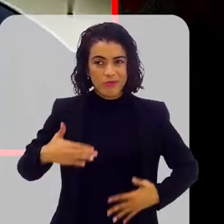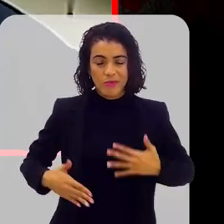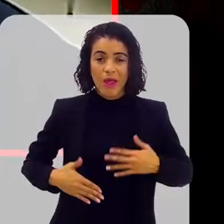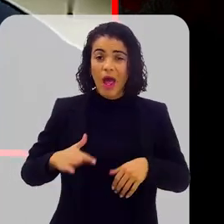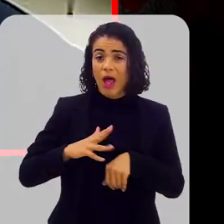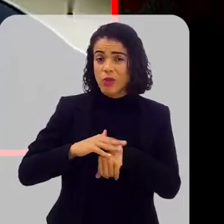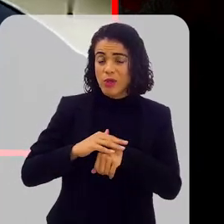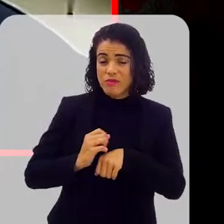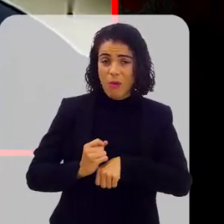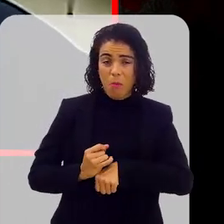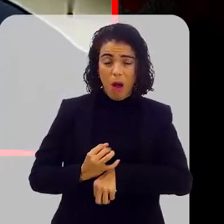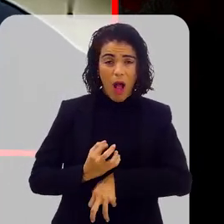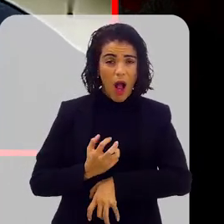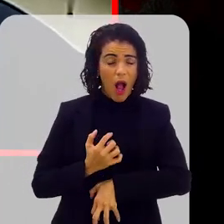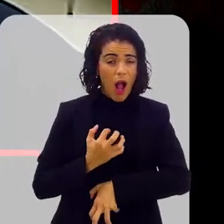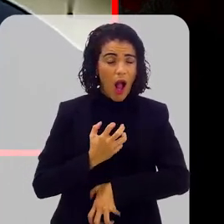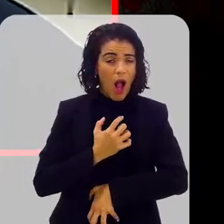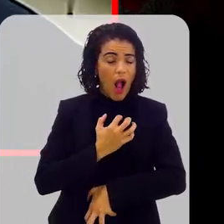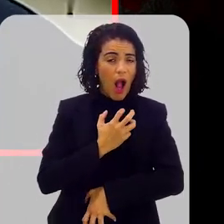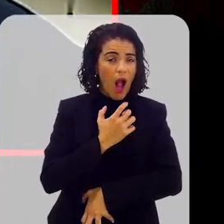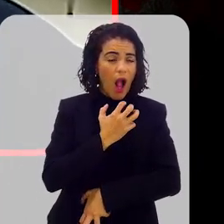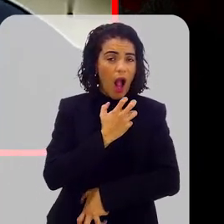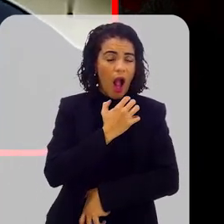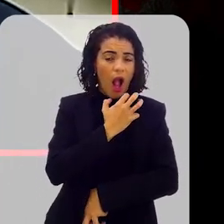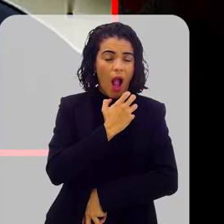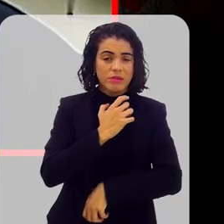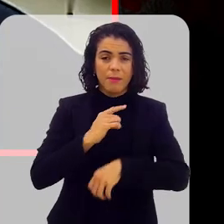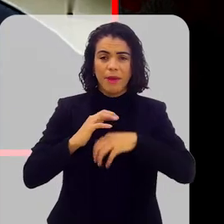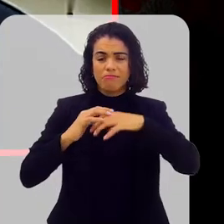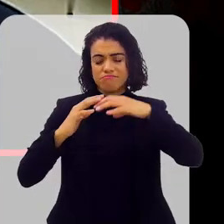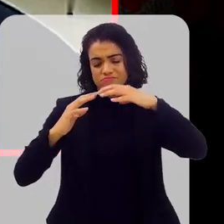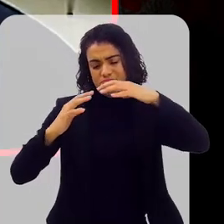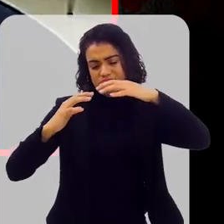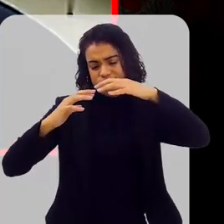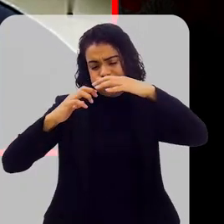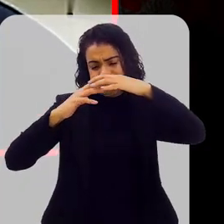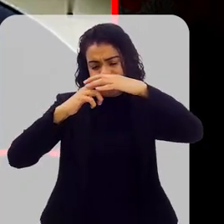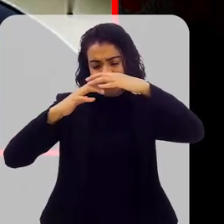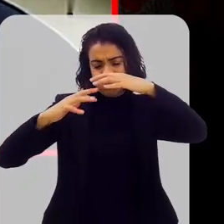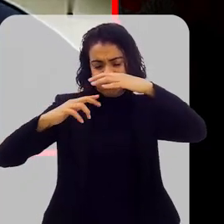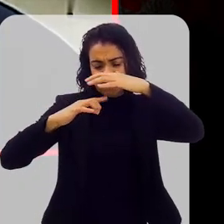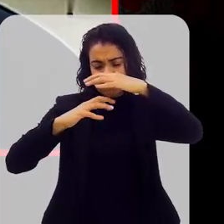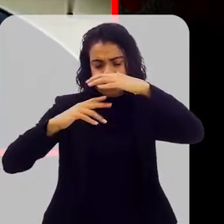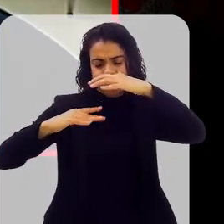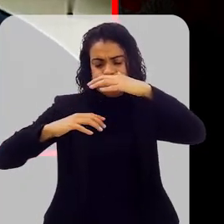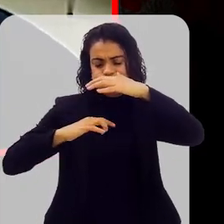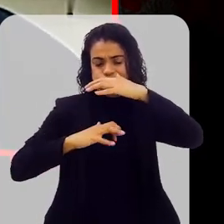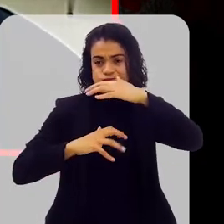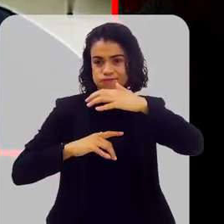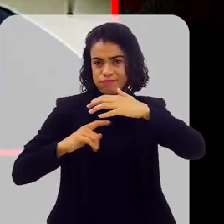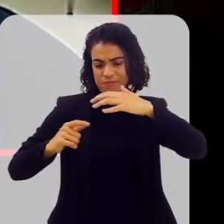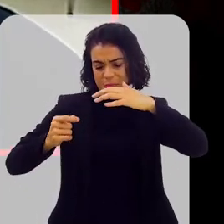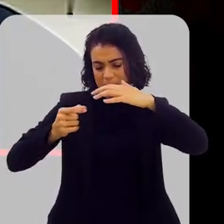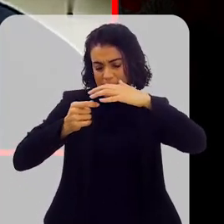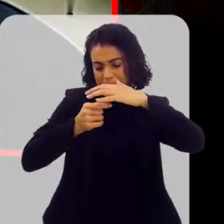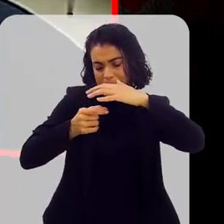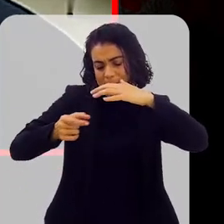órgão, quando essa doença vai crescendo e vai invadindo em profundidade as camadas do intestino até os vasos